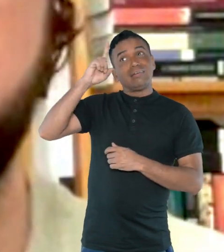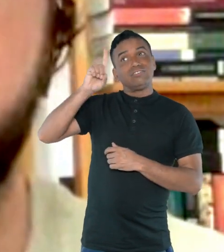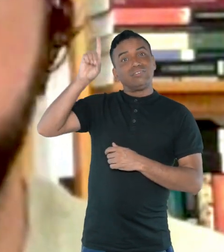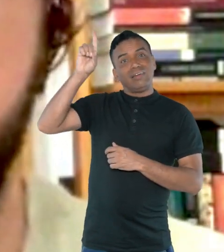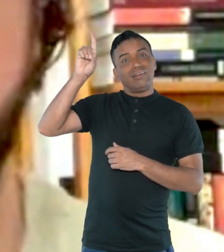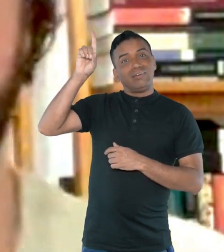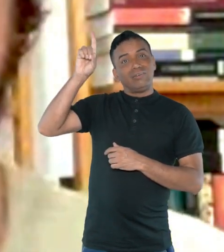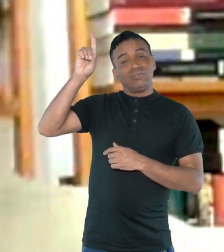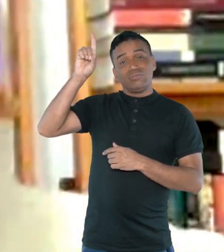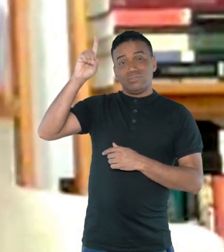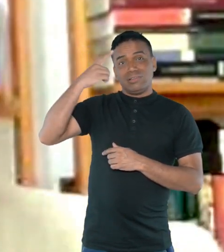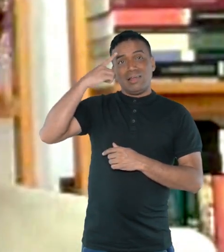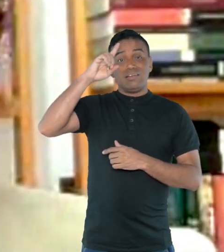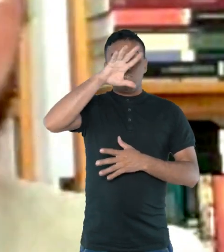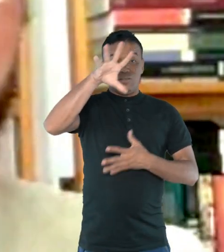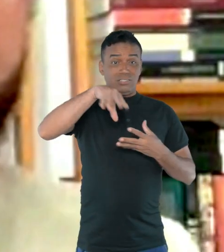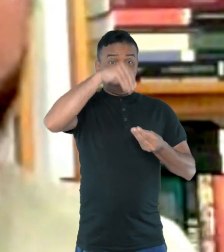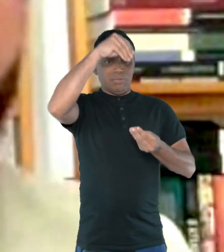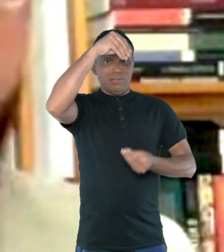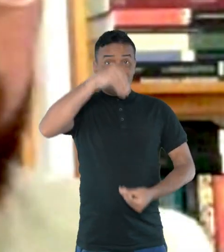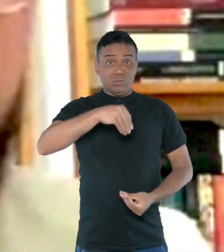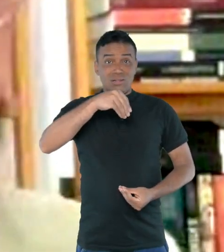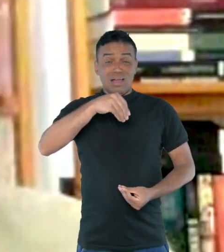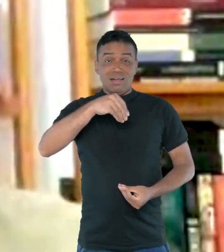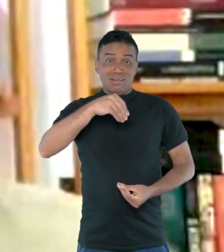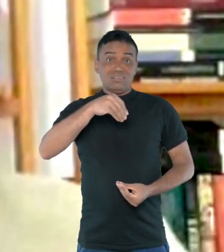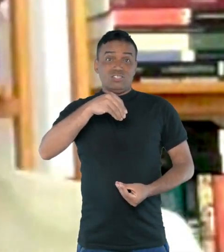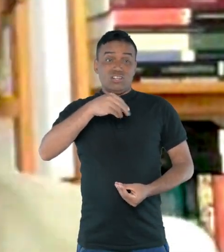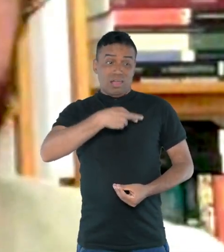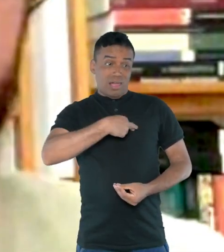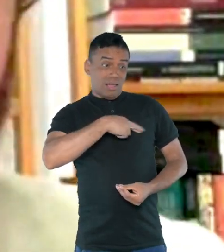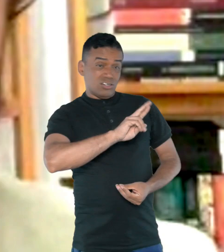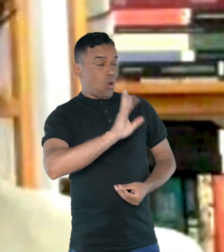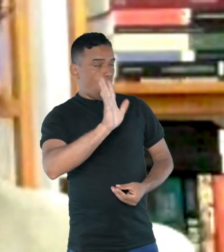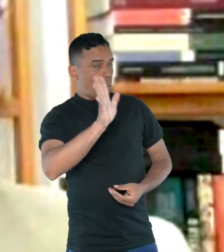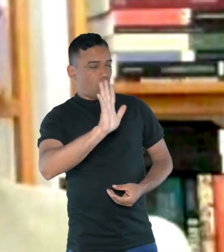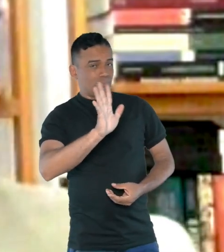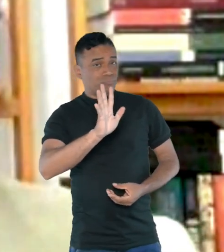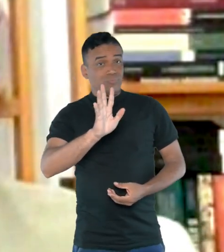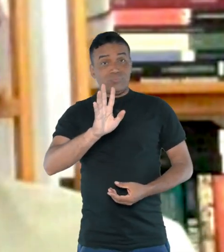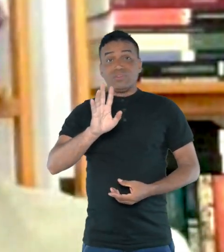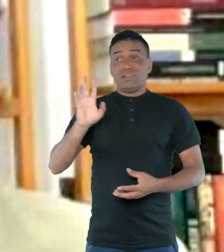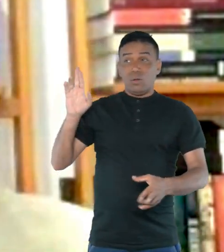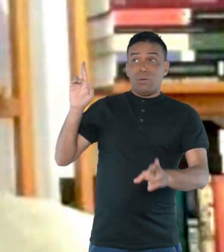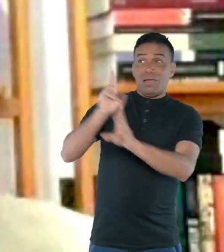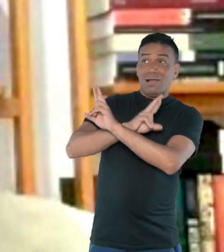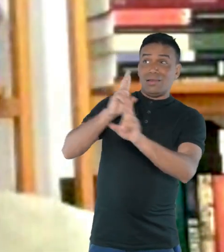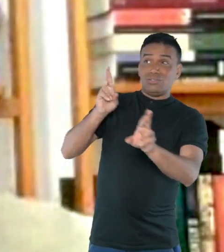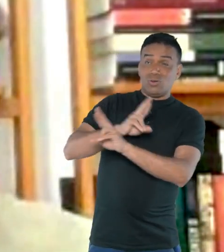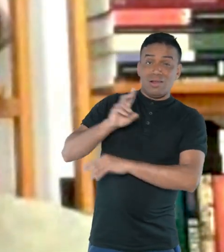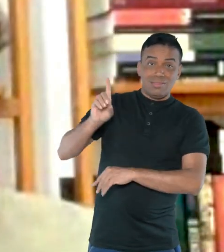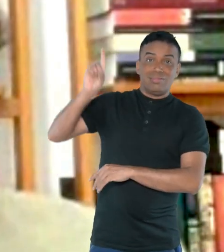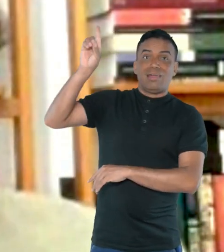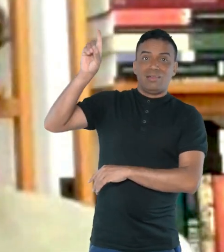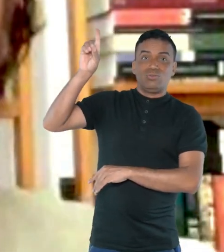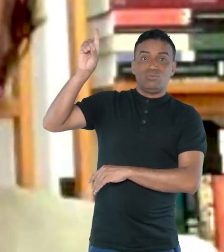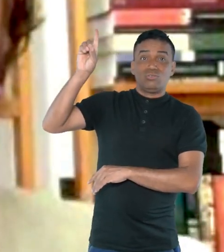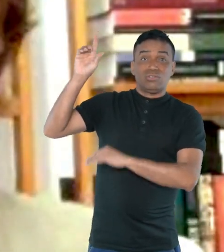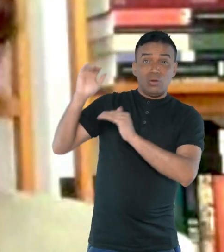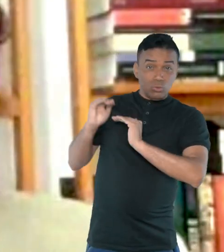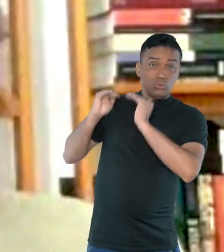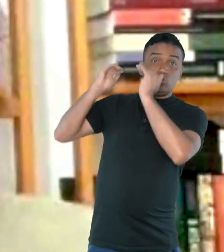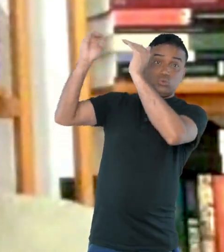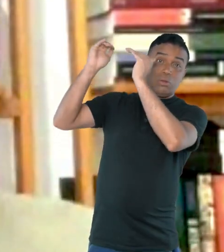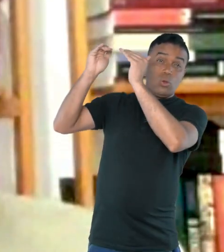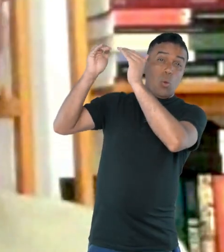uma espiritualidade. Aqui eu não vou falar nem de religião, mas de uma espiritualidade relacionada a Deus, a um ser superior, a um ser maior, e